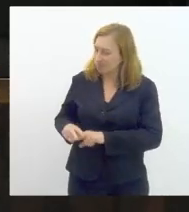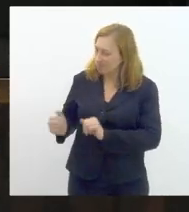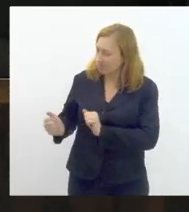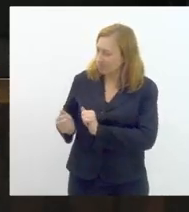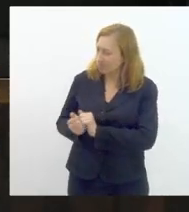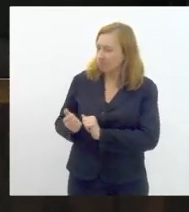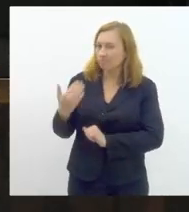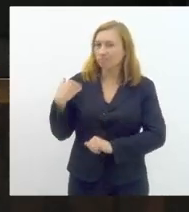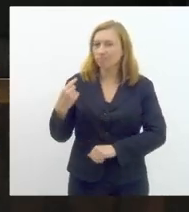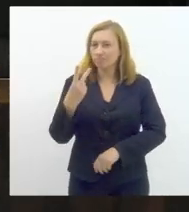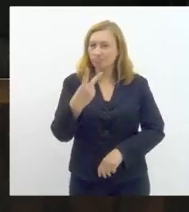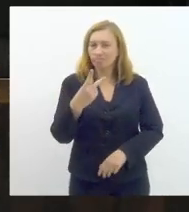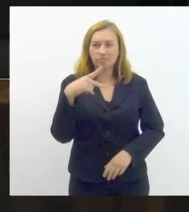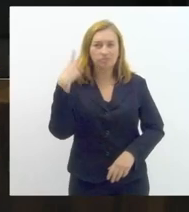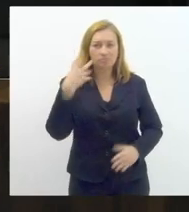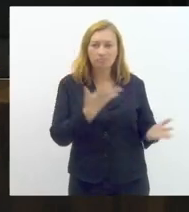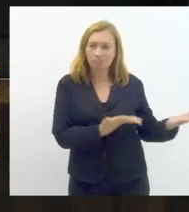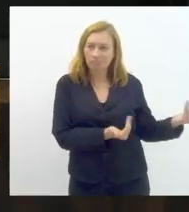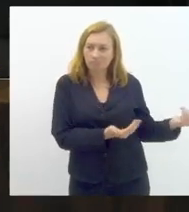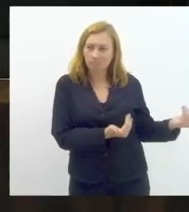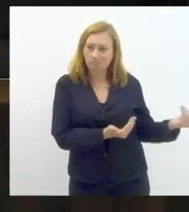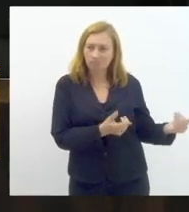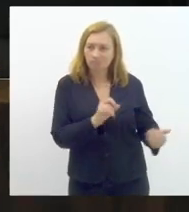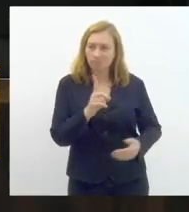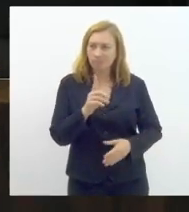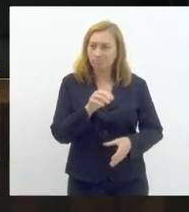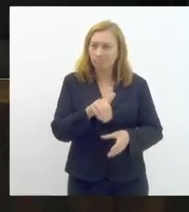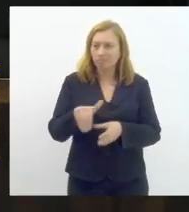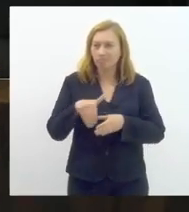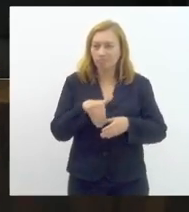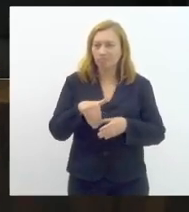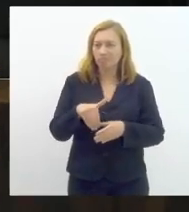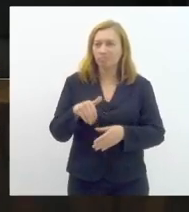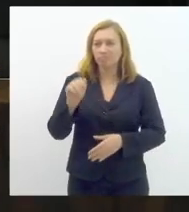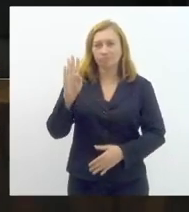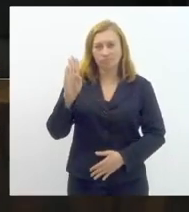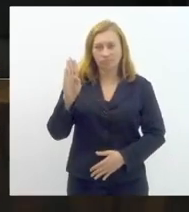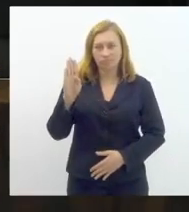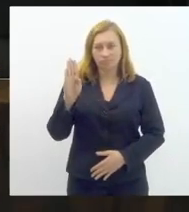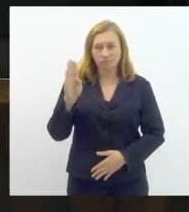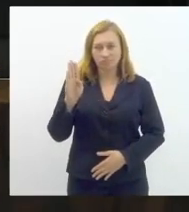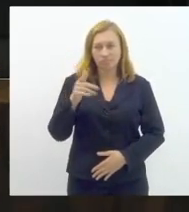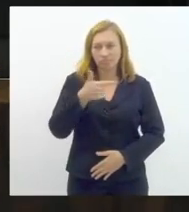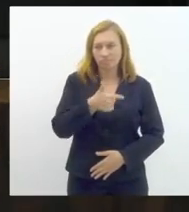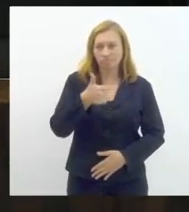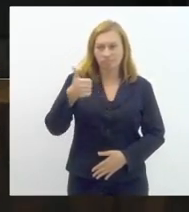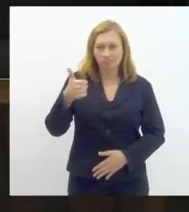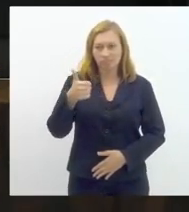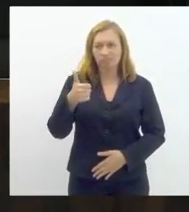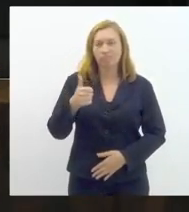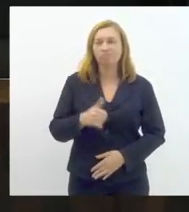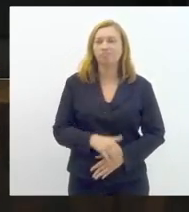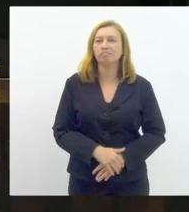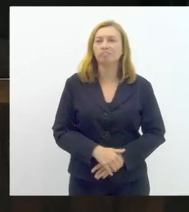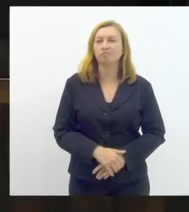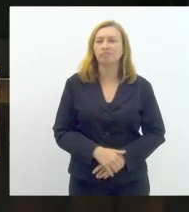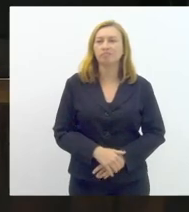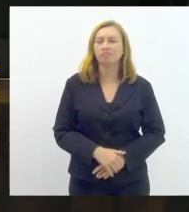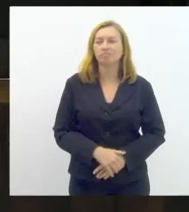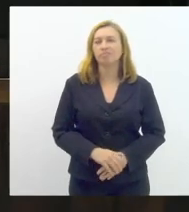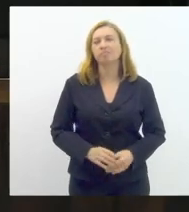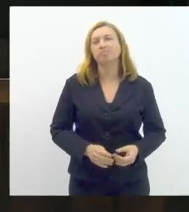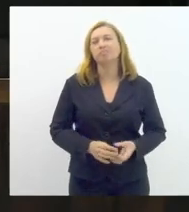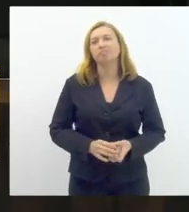lado, dois parlamentares juvenis que não são candidatos, afinal são 21 candidatos. Então, chamo aqui